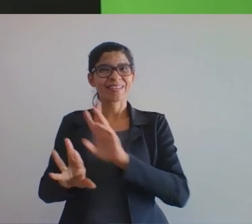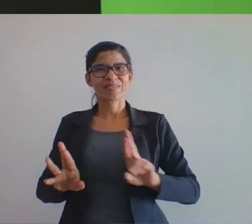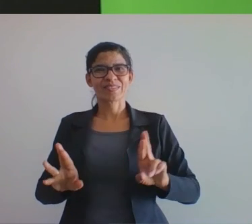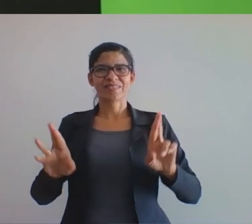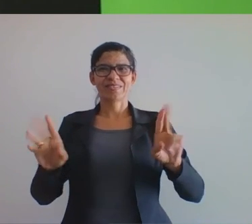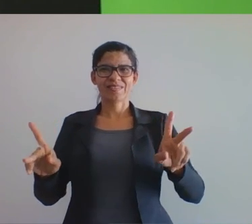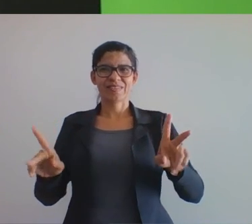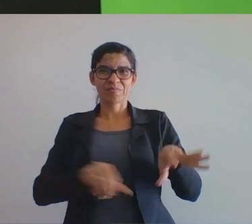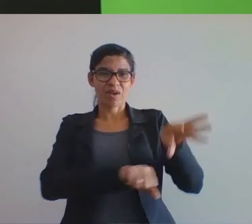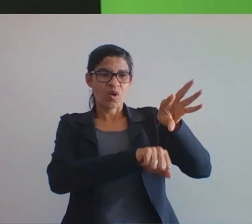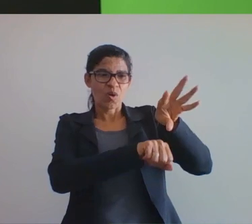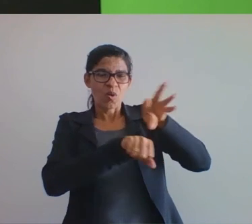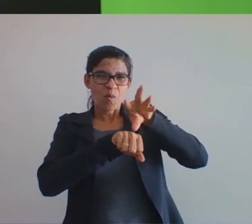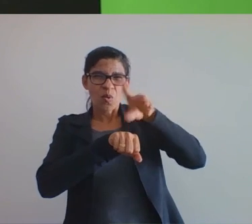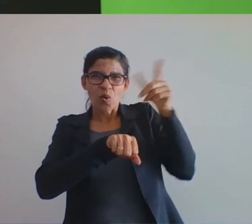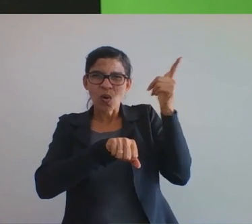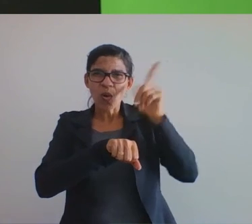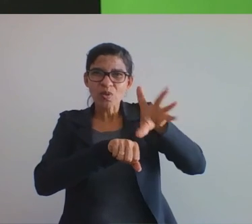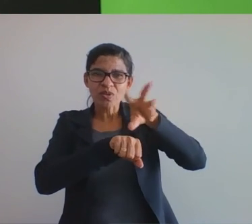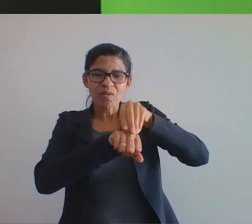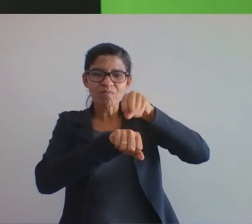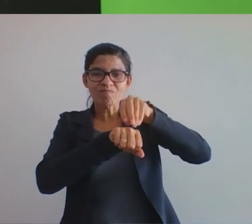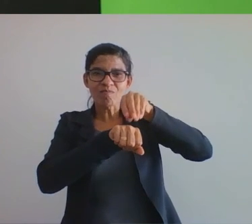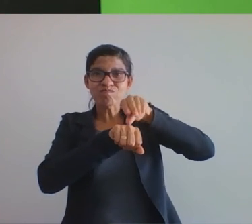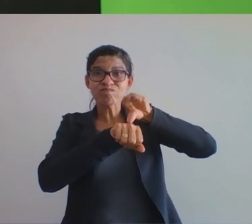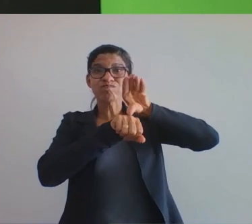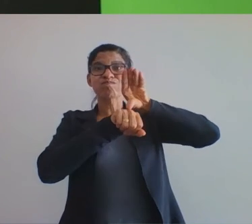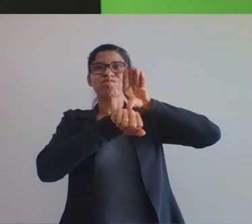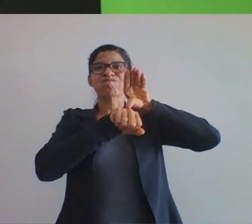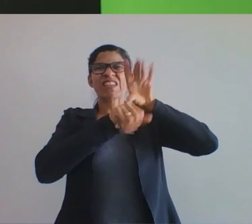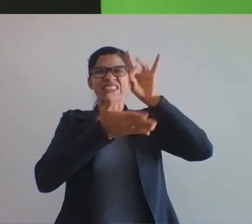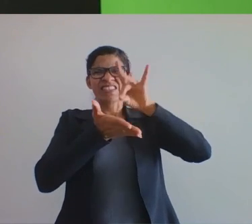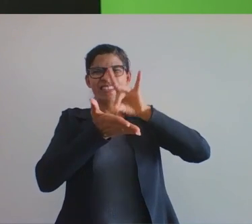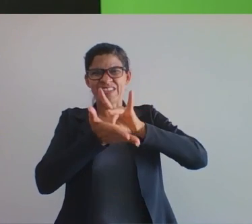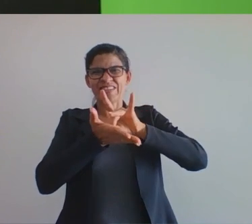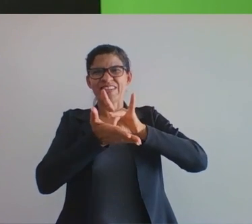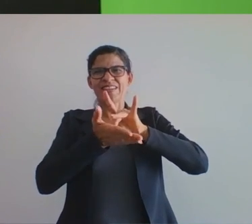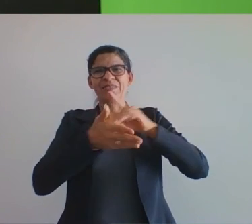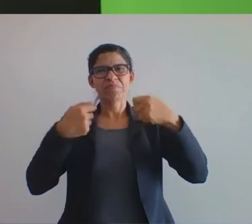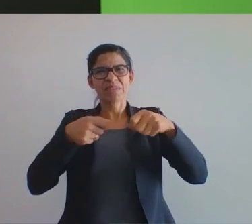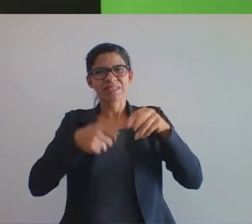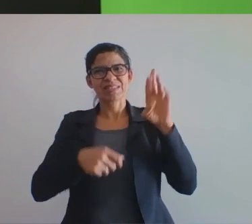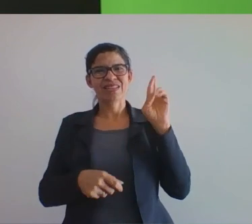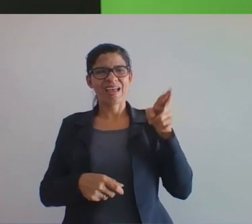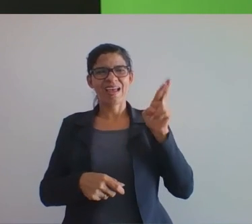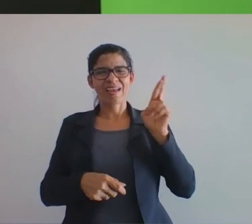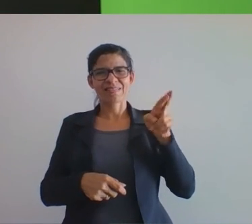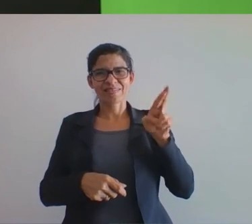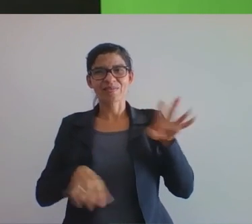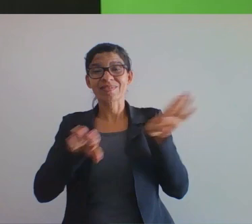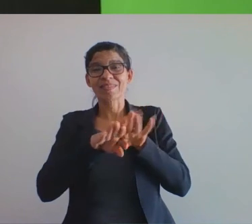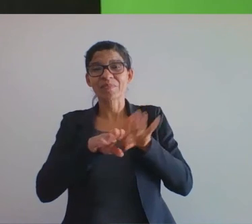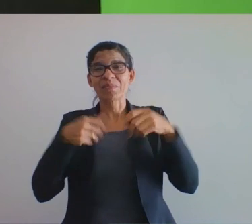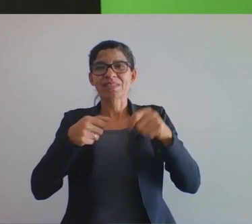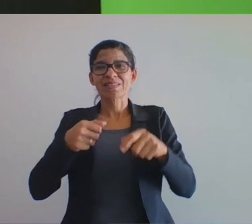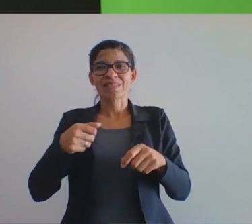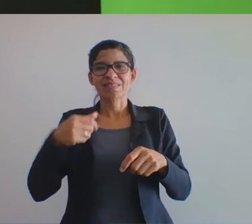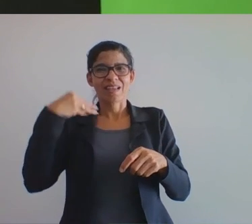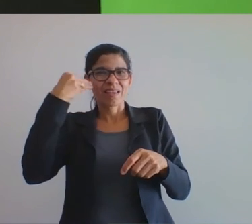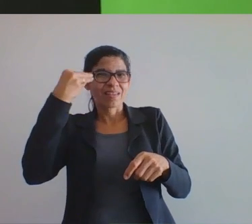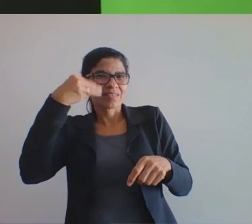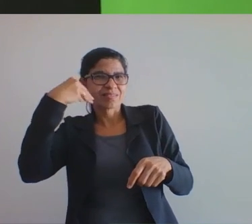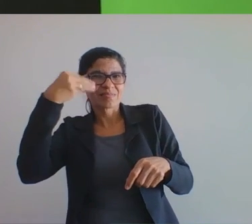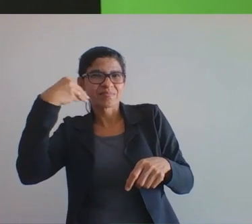obter o conhecimento de verdade é preciso tanto a razão como a experiência. O criticismo seria a forma de